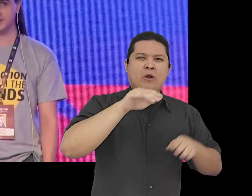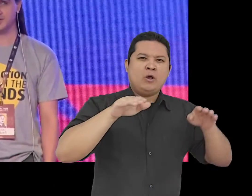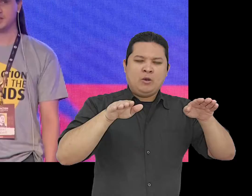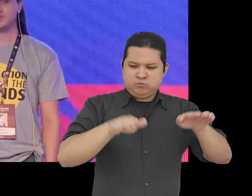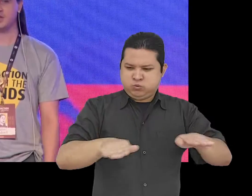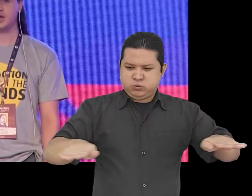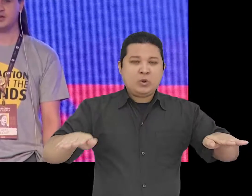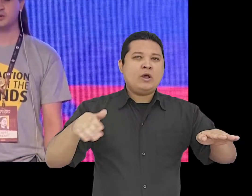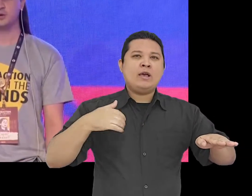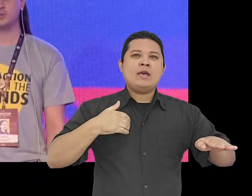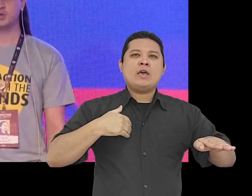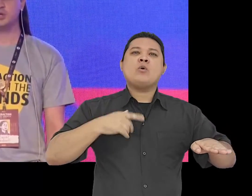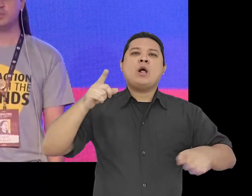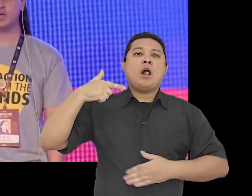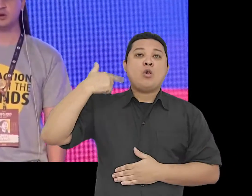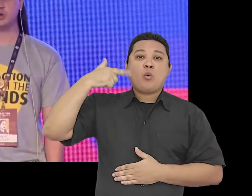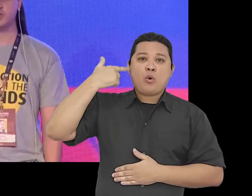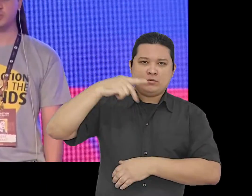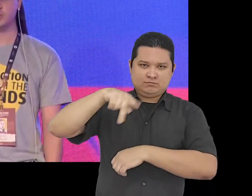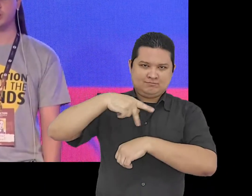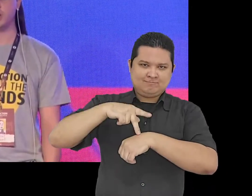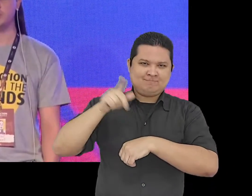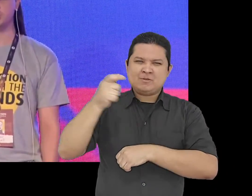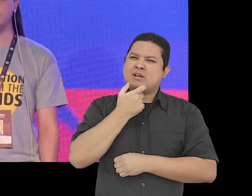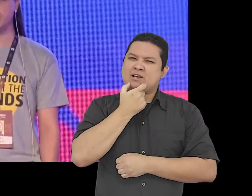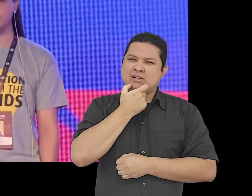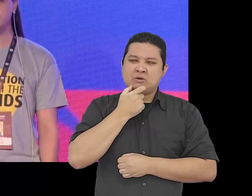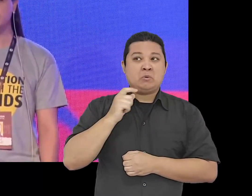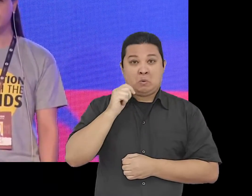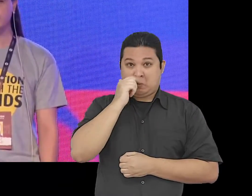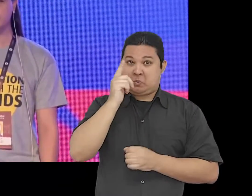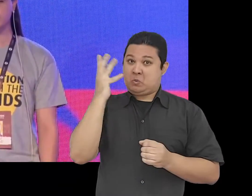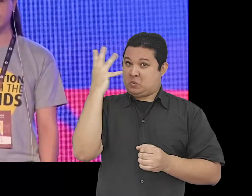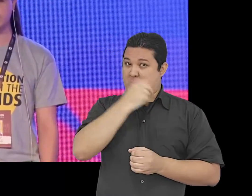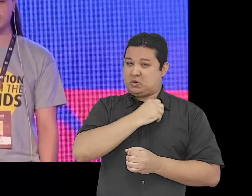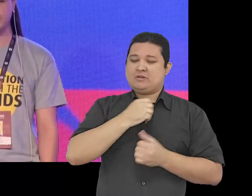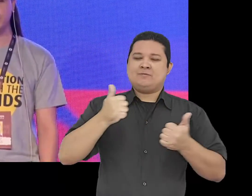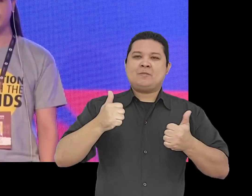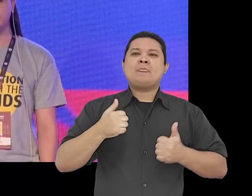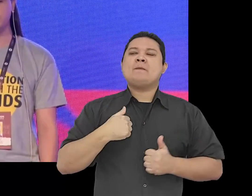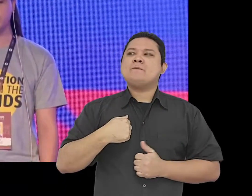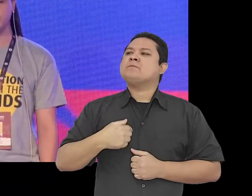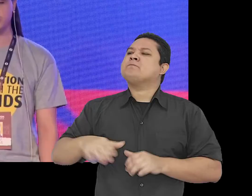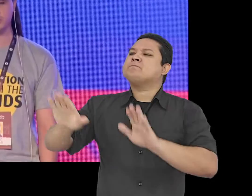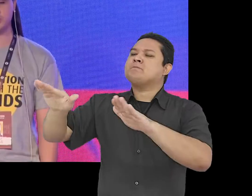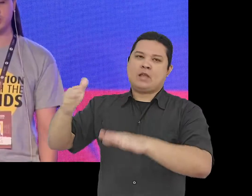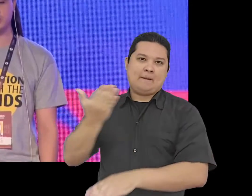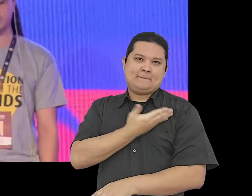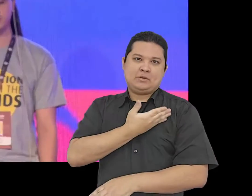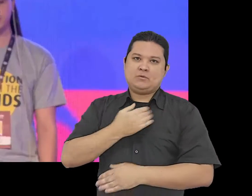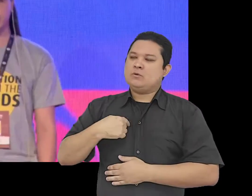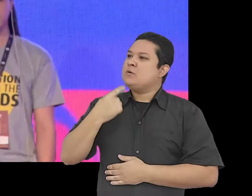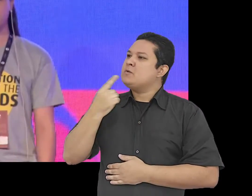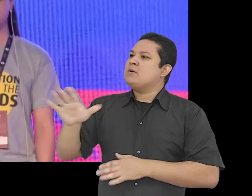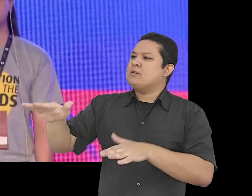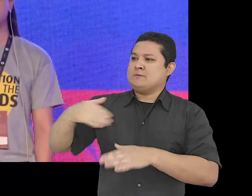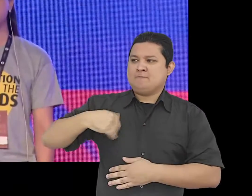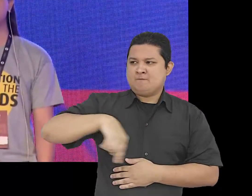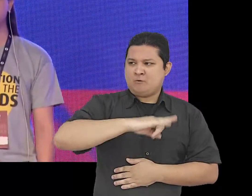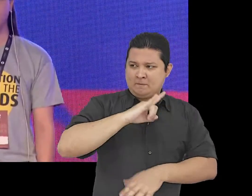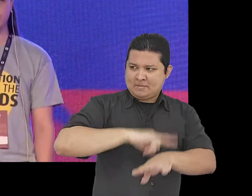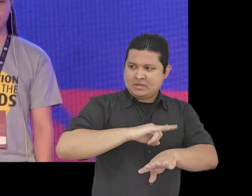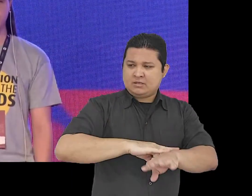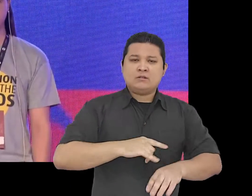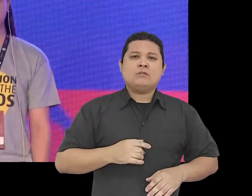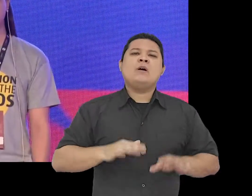chique. Estava lá, mas eu queria ir no banheiro, então eu falei para meu amigo, cara, me deixa no banheiro. E tem uma coisa que acontece, eu prefiro, quando eu estou sozinho, eu gosto de ir no